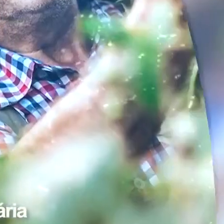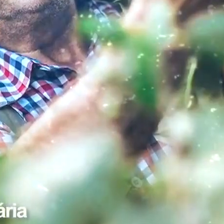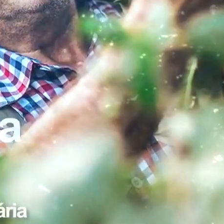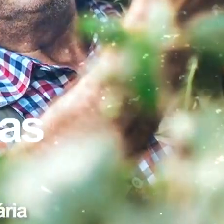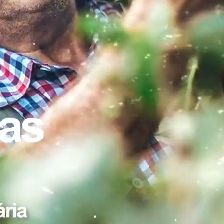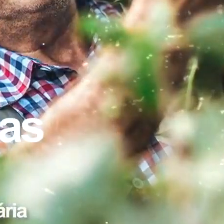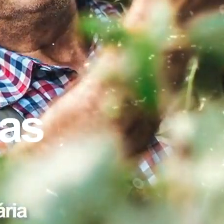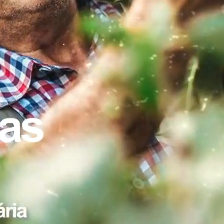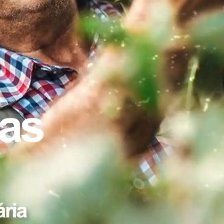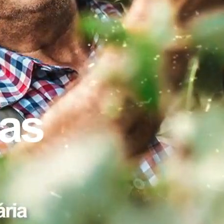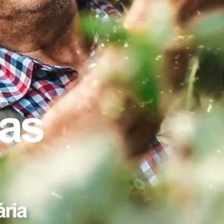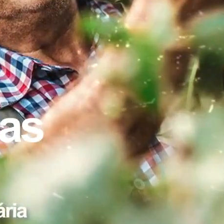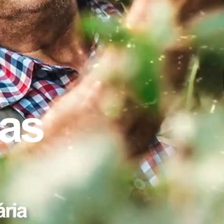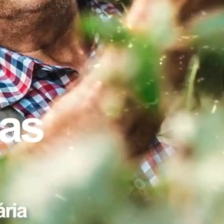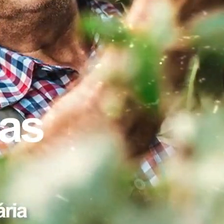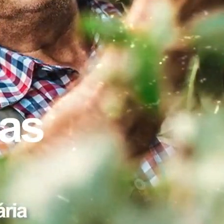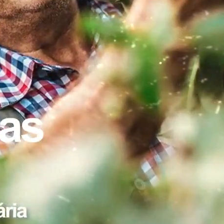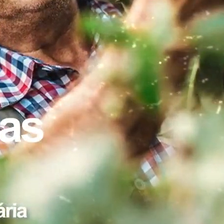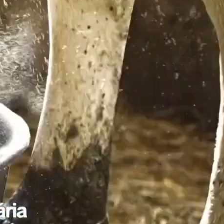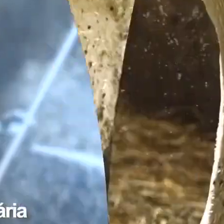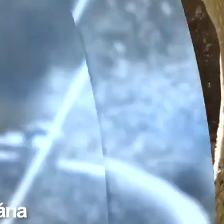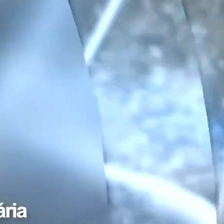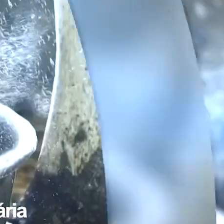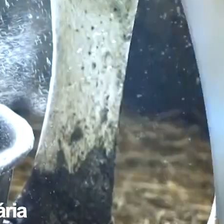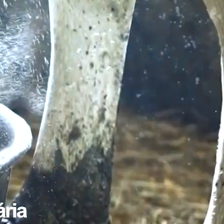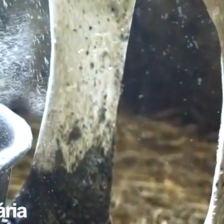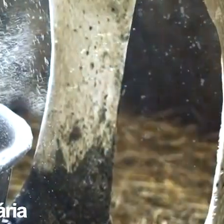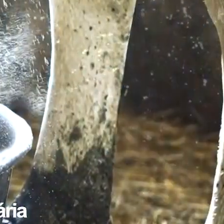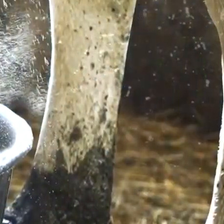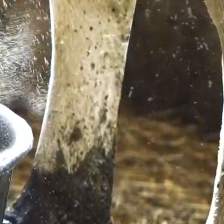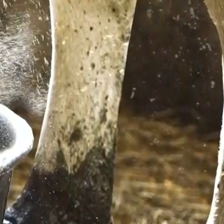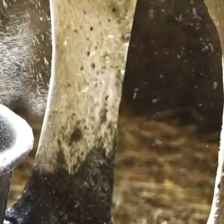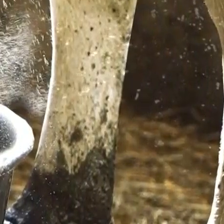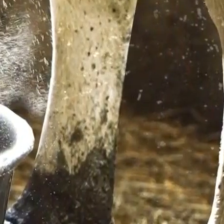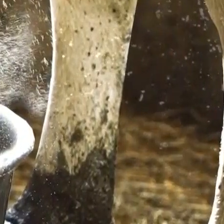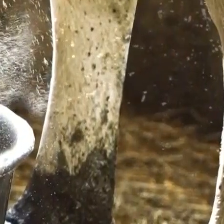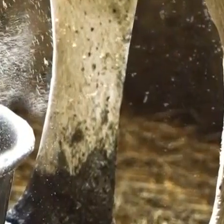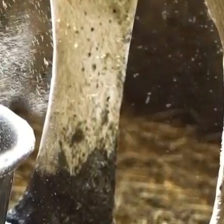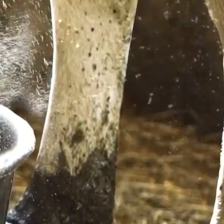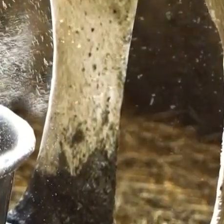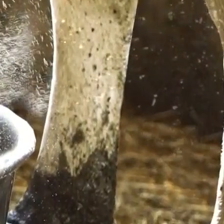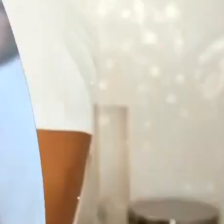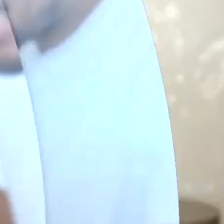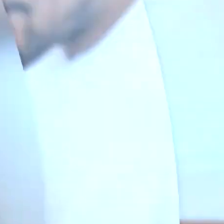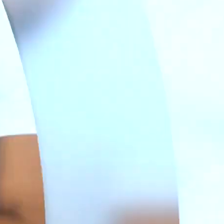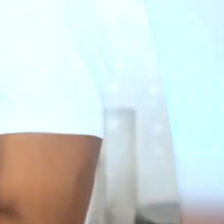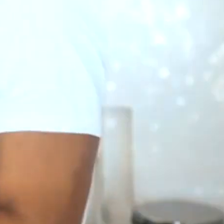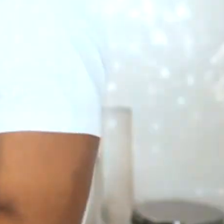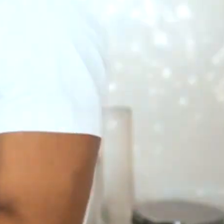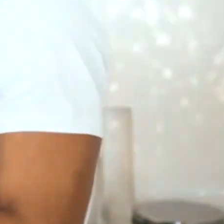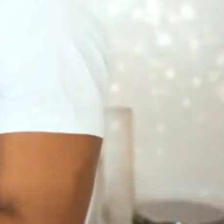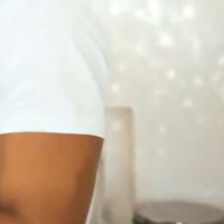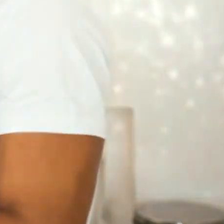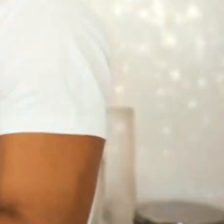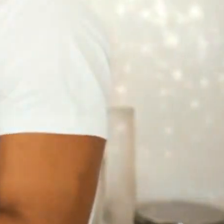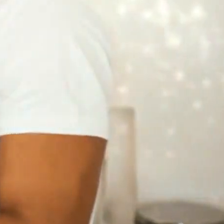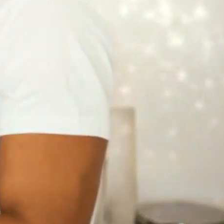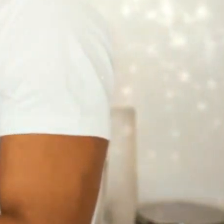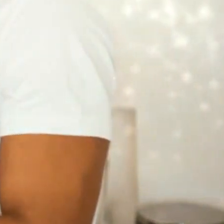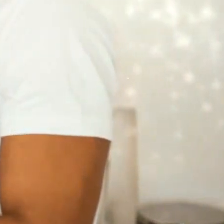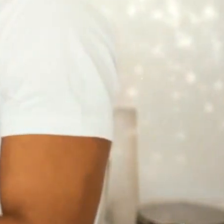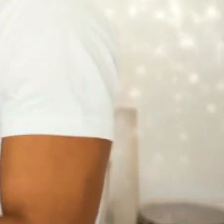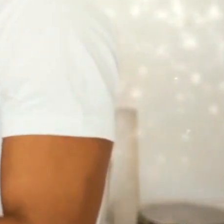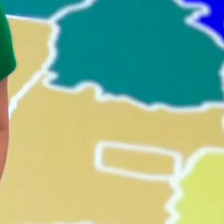Afinal, o que a gente quer mesmo é que toda a agropecuária cresça cada vez mais e alimente o